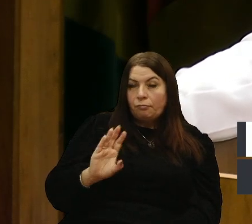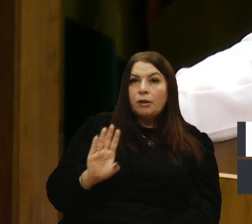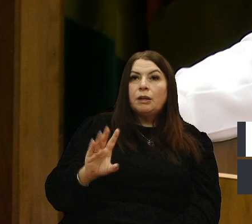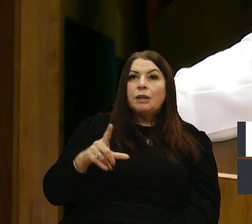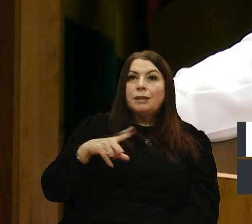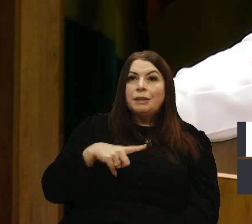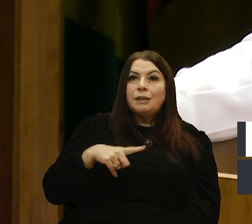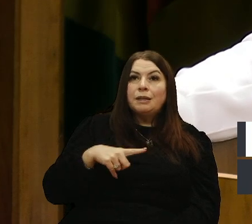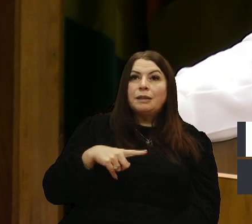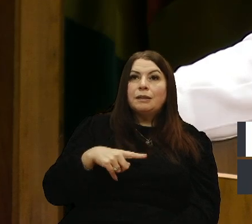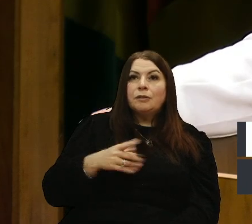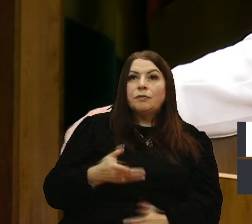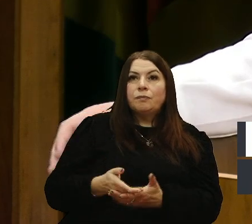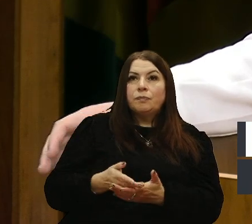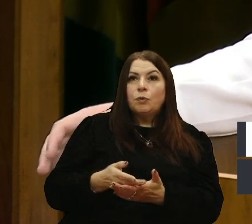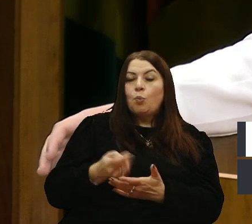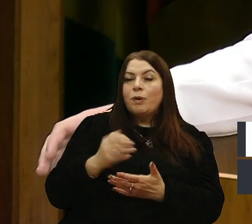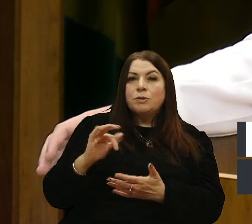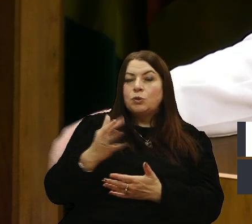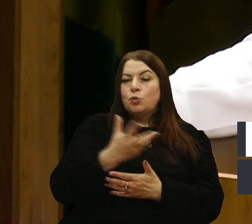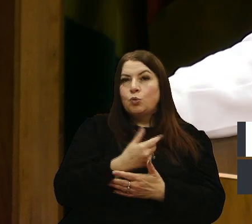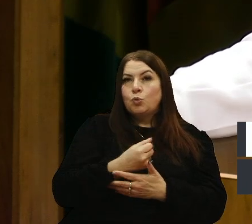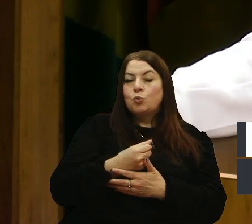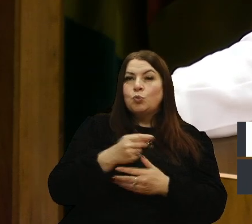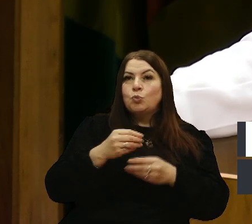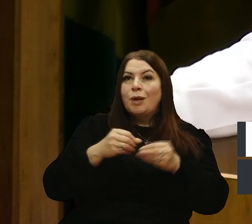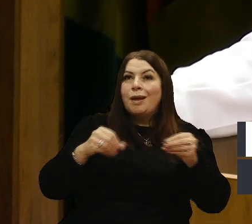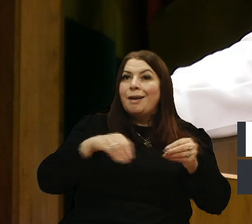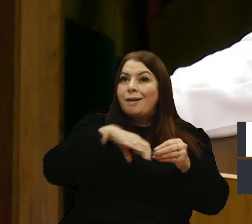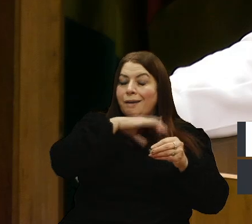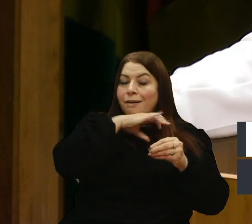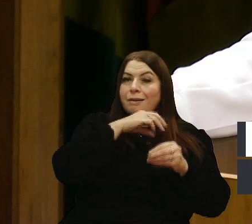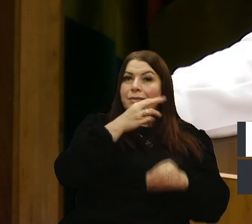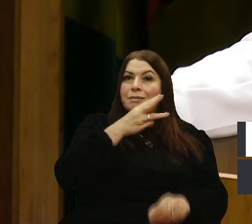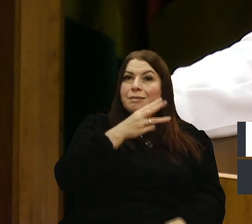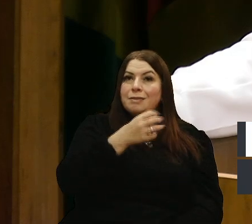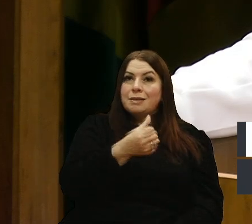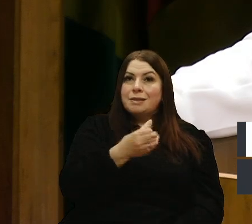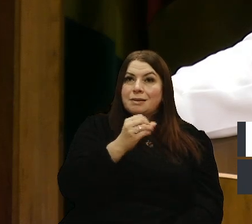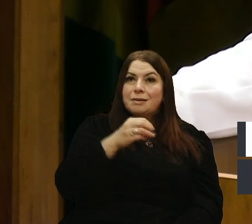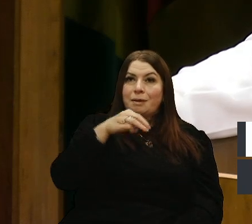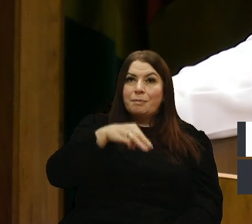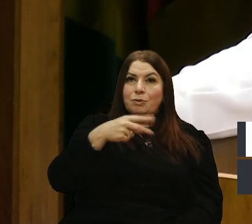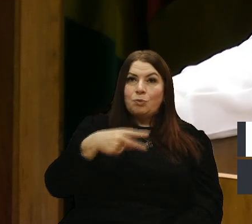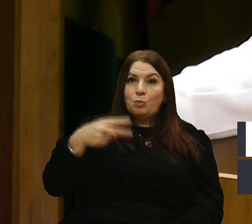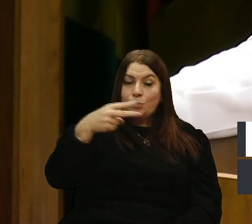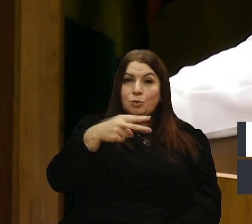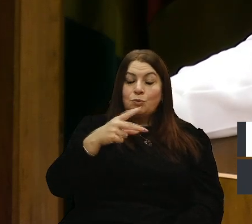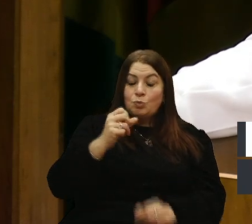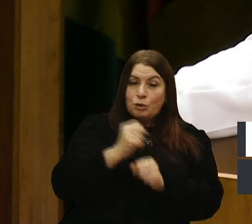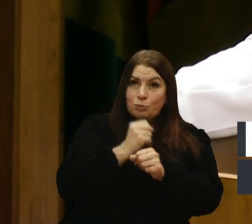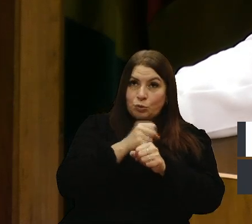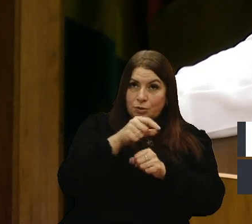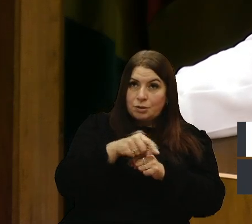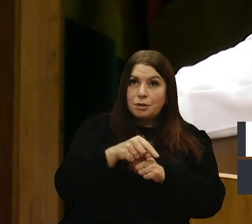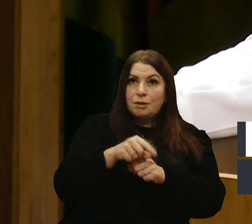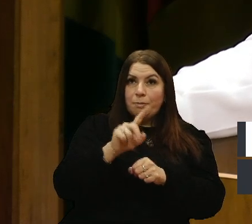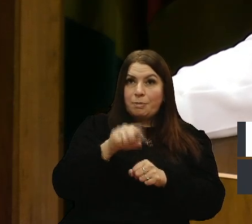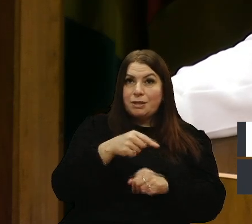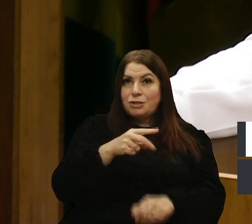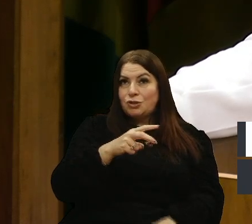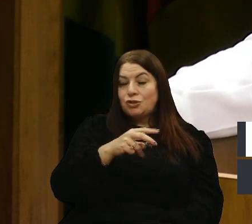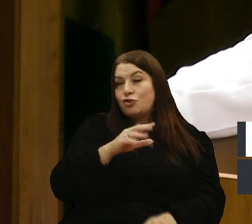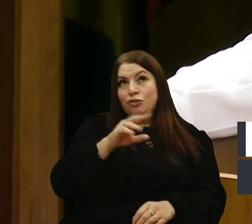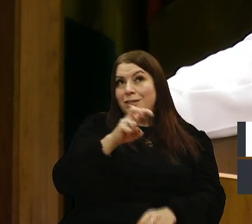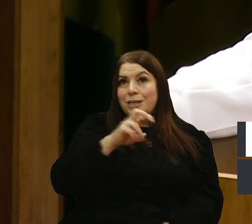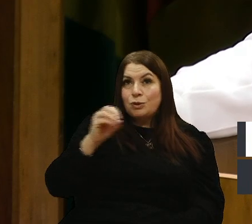você ocupou quase todo o seu terreno, de 360 metros quadrados, mas você tem uma construção de mais de 500